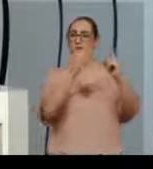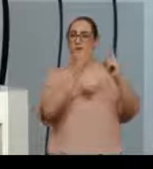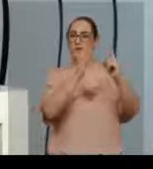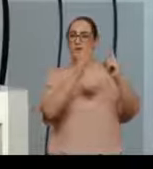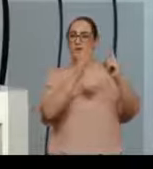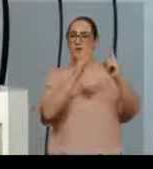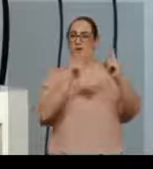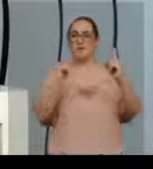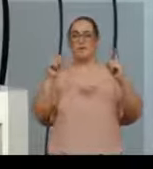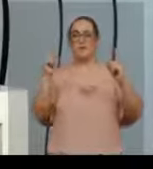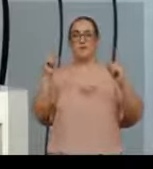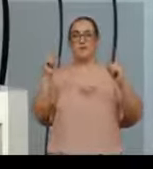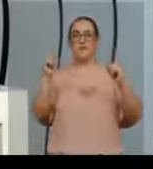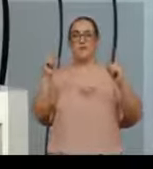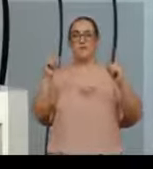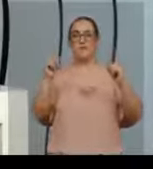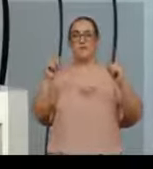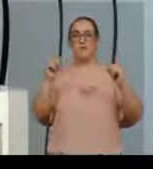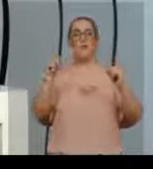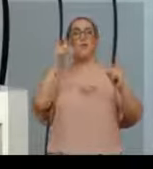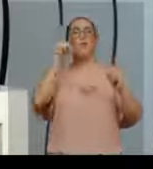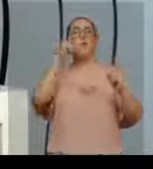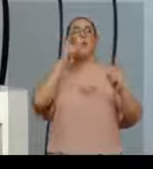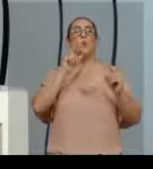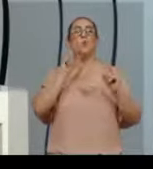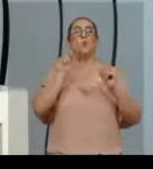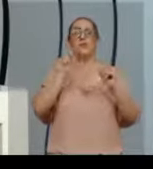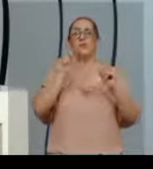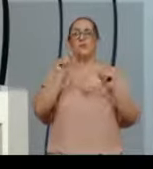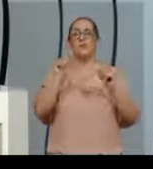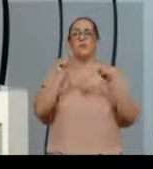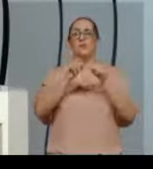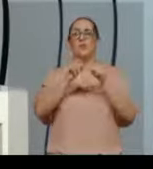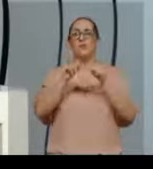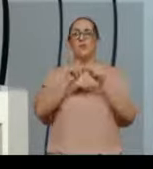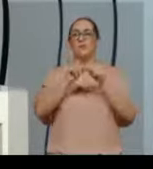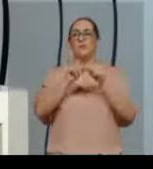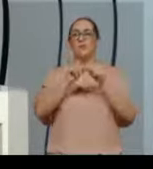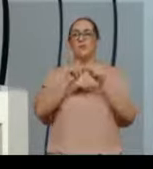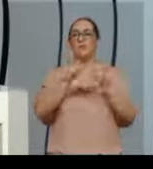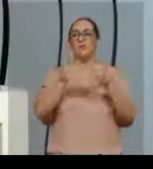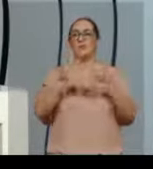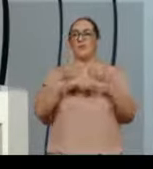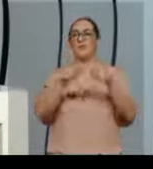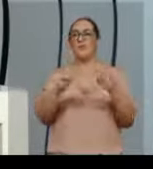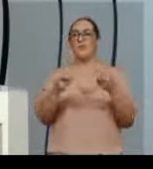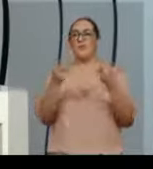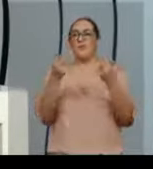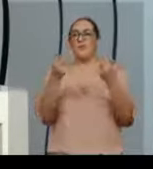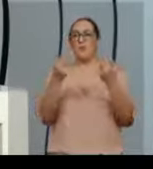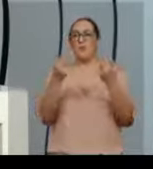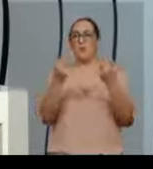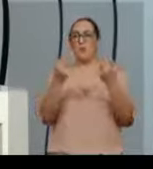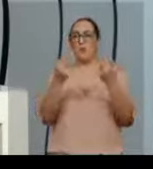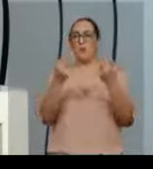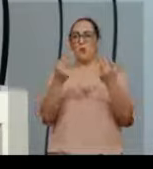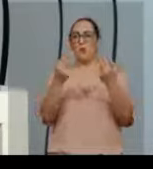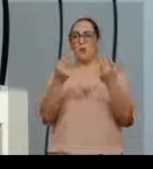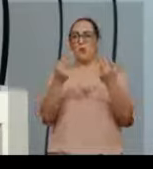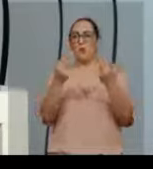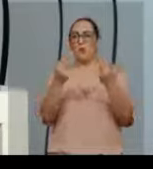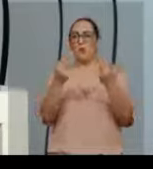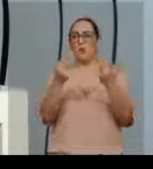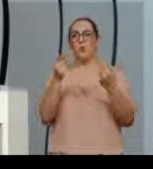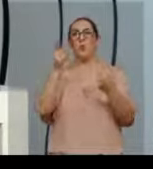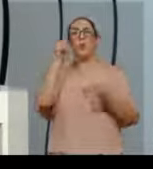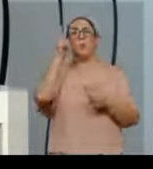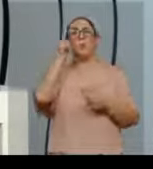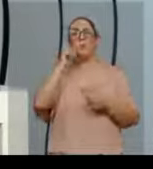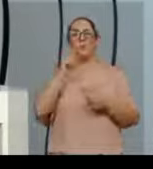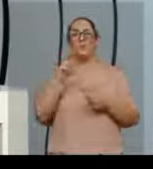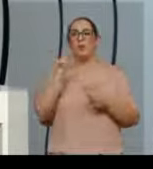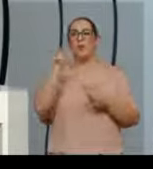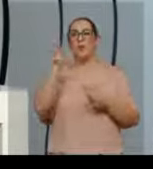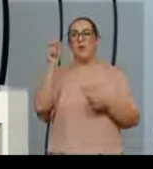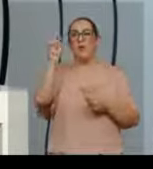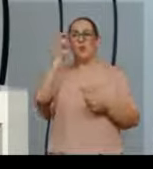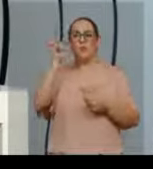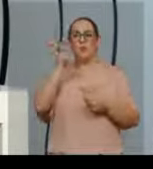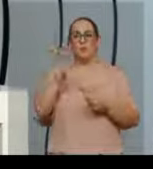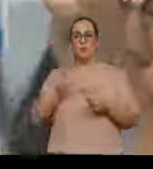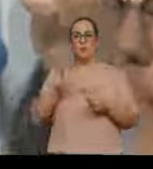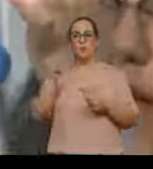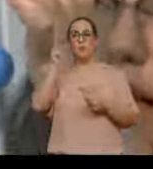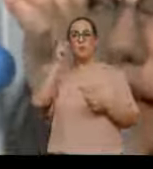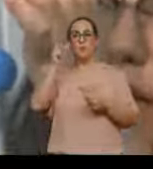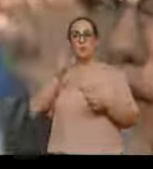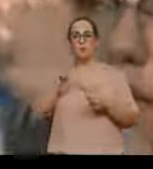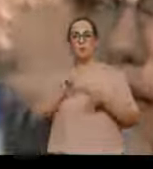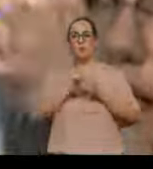porém, eu consigo de algum jeito fazer com que eles fiquem iguais, ou seja, que coincidam. azul com azul, azul